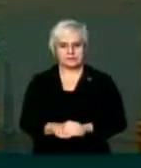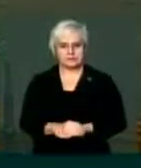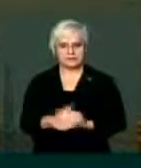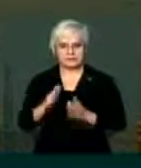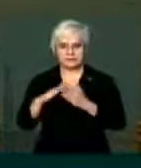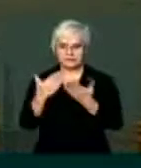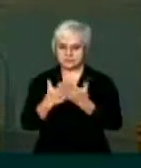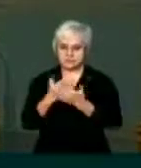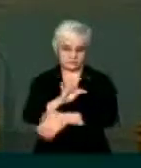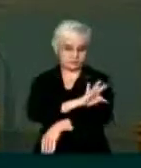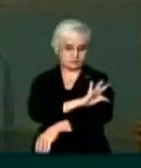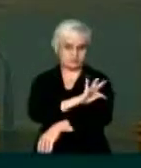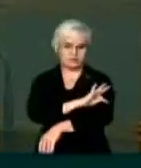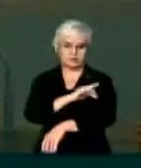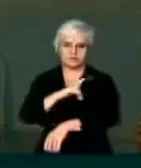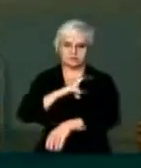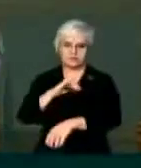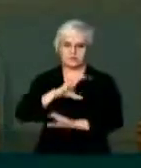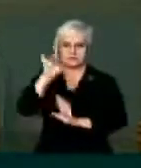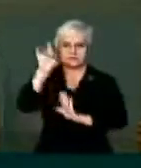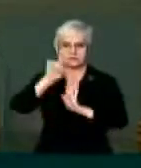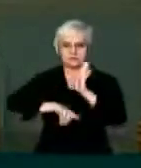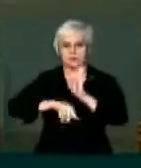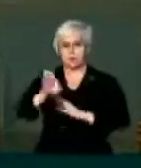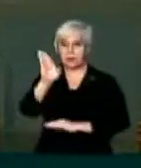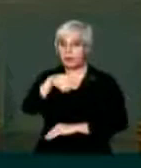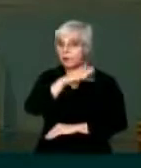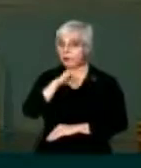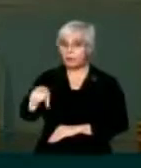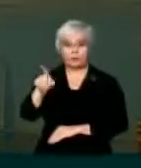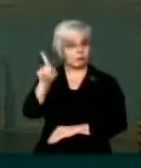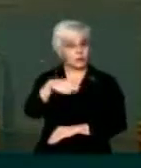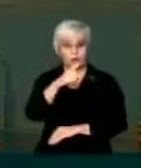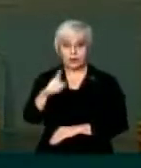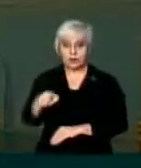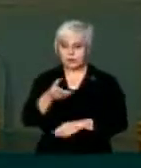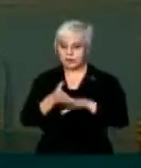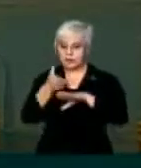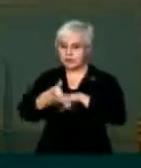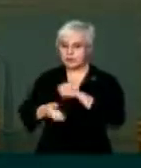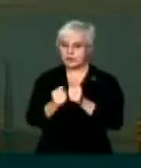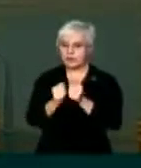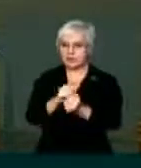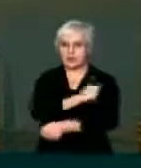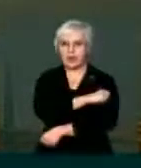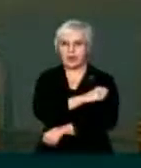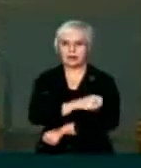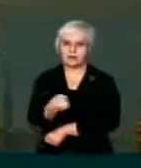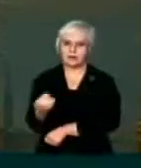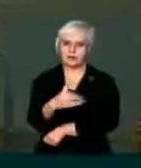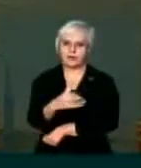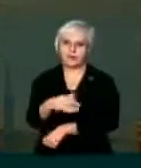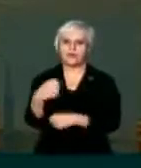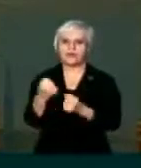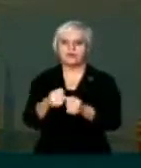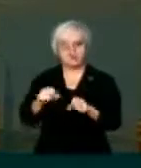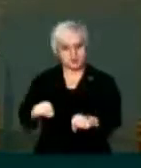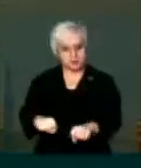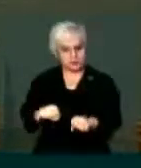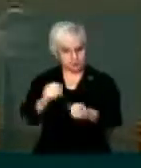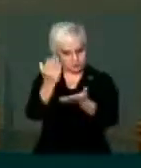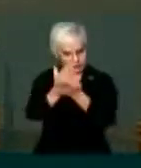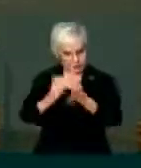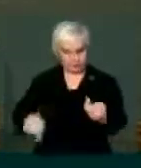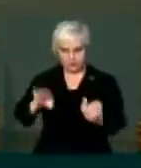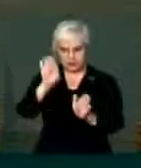As escolas técnicas estavam por decreto, proibidas de serem adentradas por novos alunos. Tivemos que derrubar esse